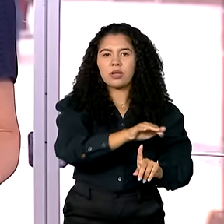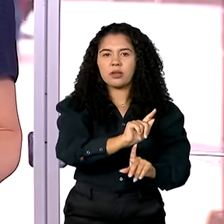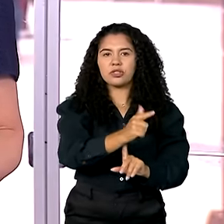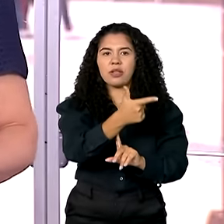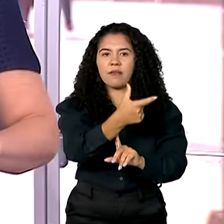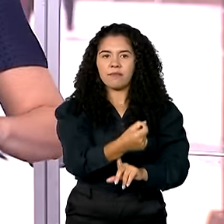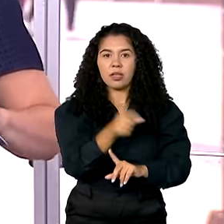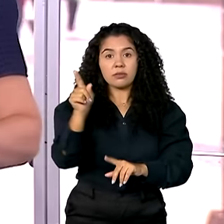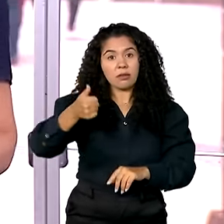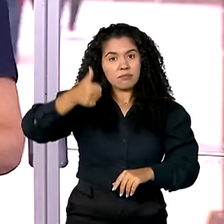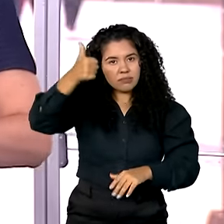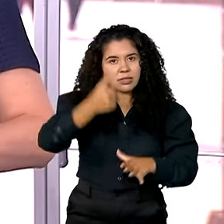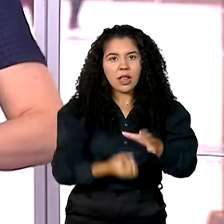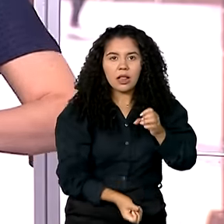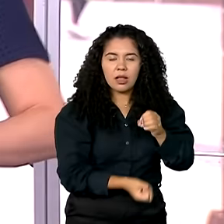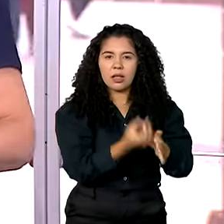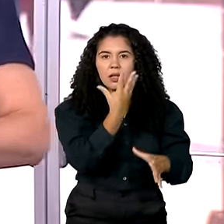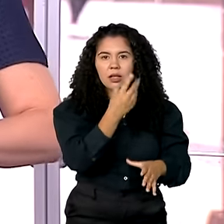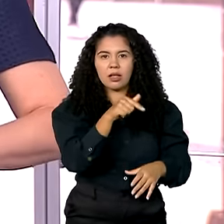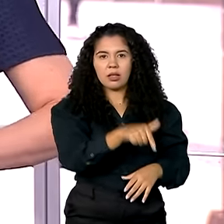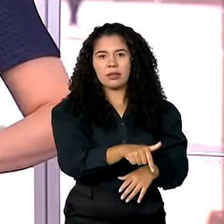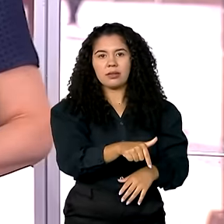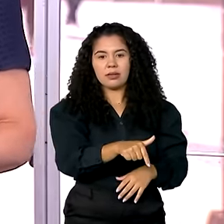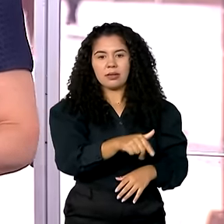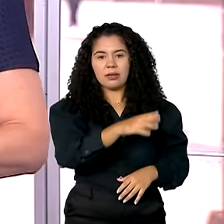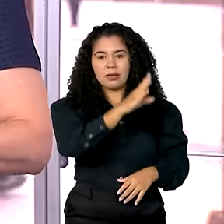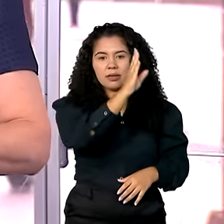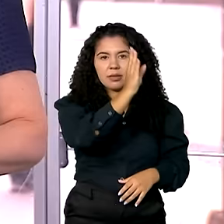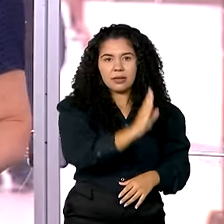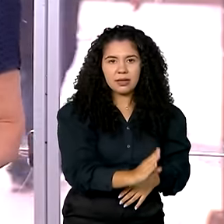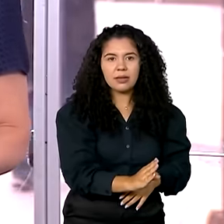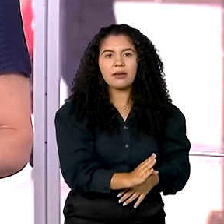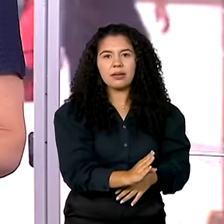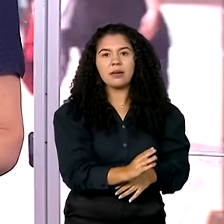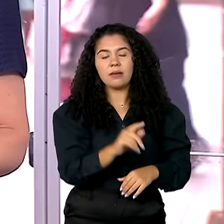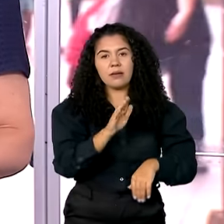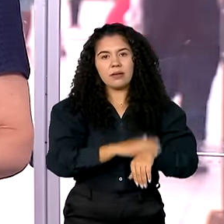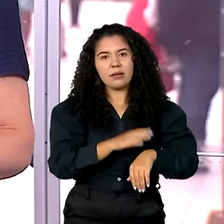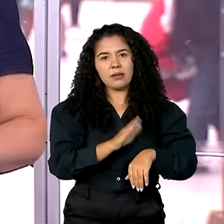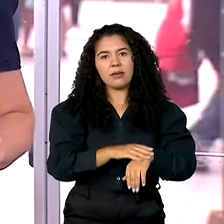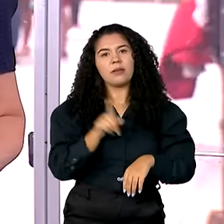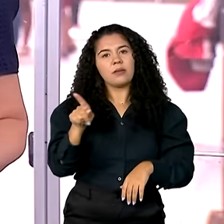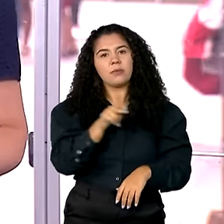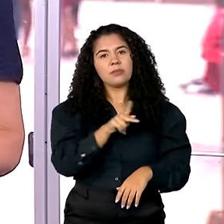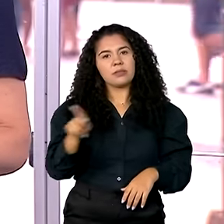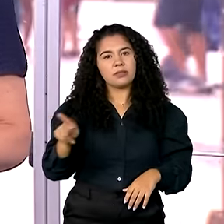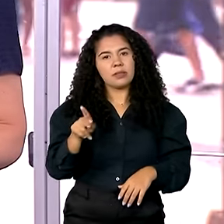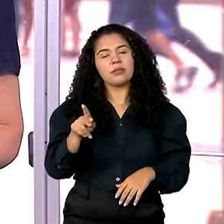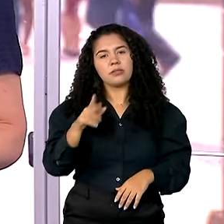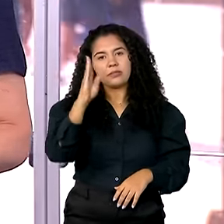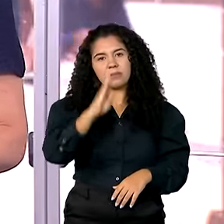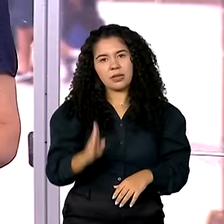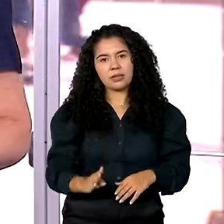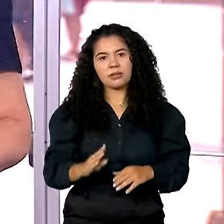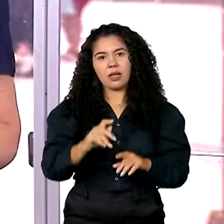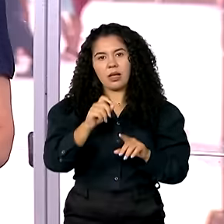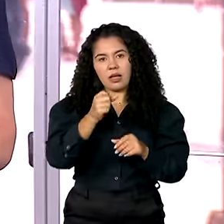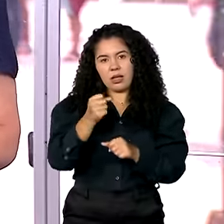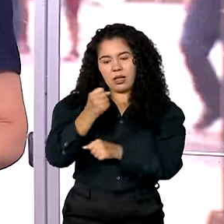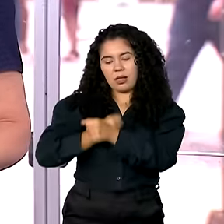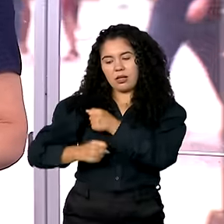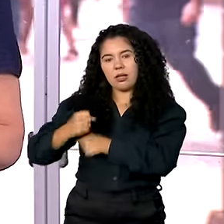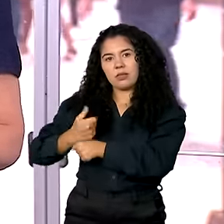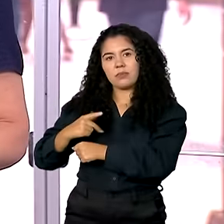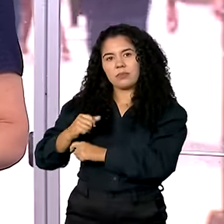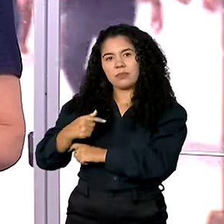presidente brasileiro, eita ferro, vamos lá, pelo presidente brasileiro, ainda em dezembro de 2023, lá em